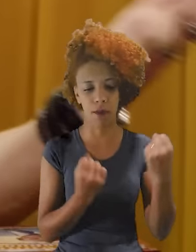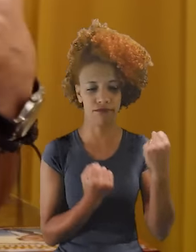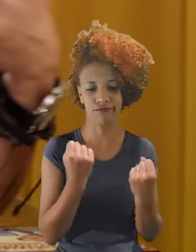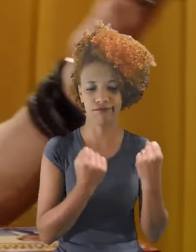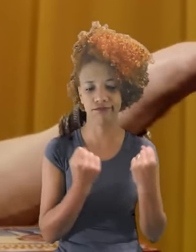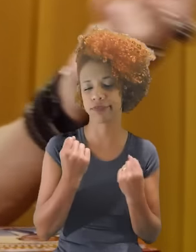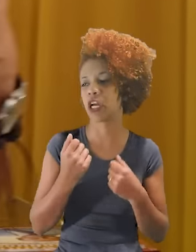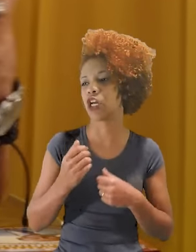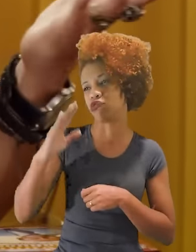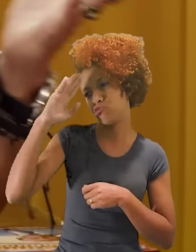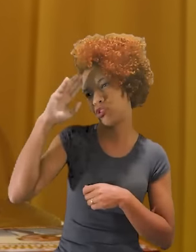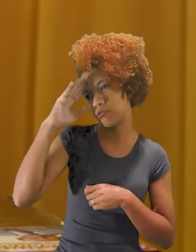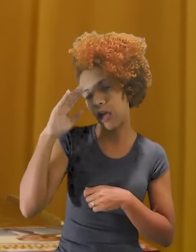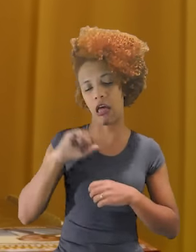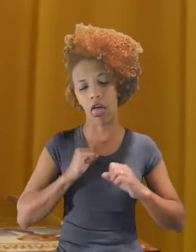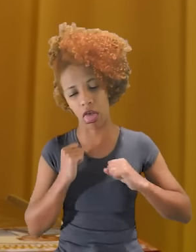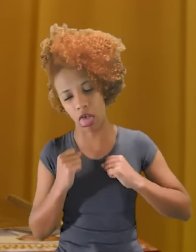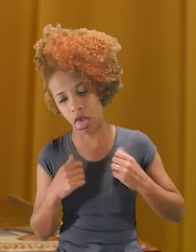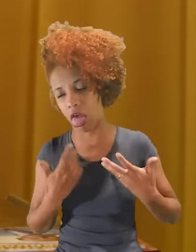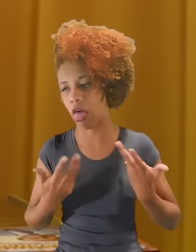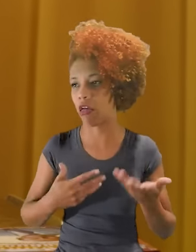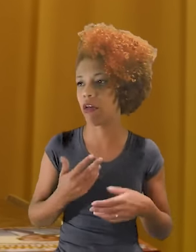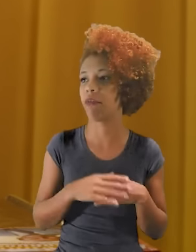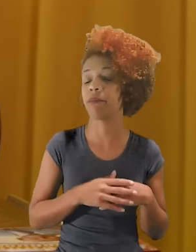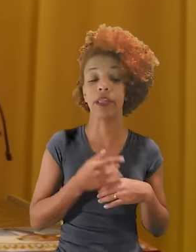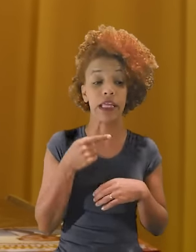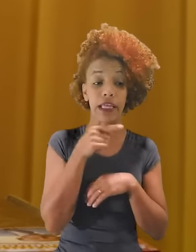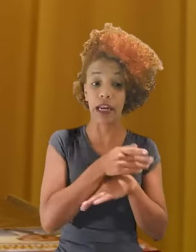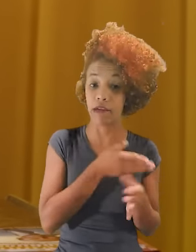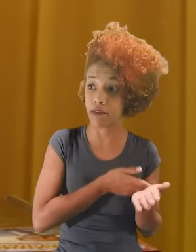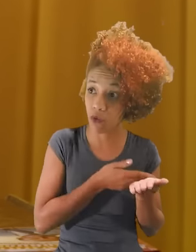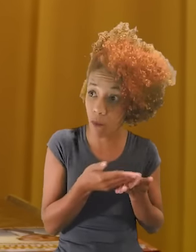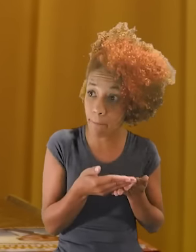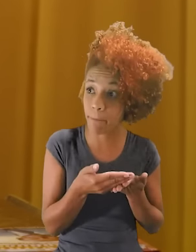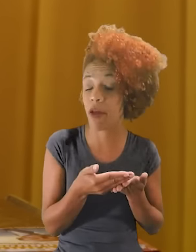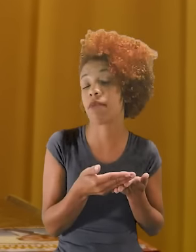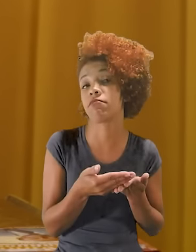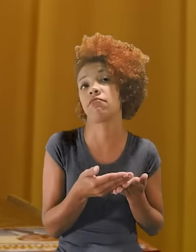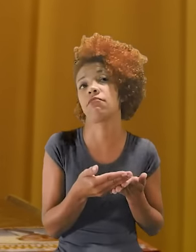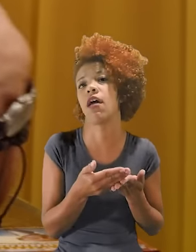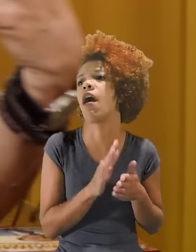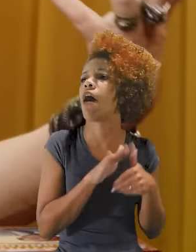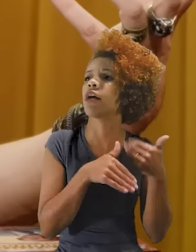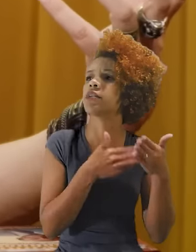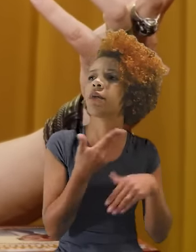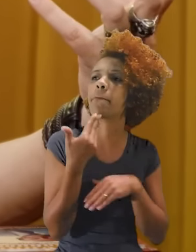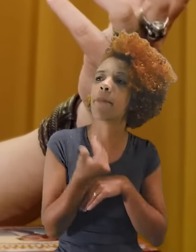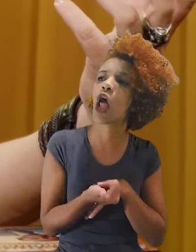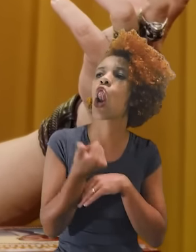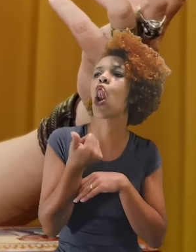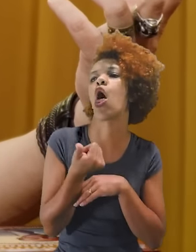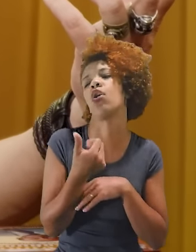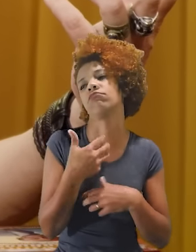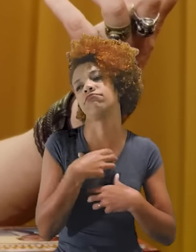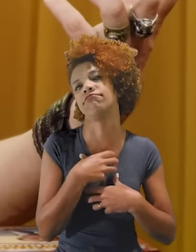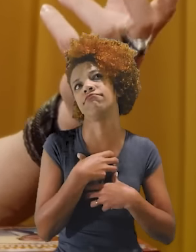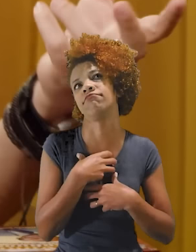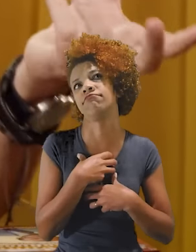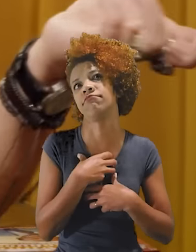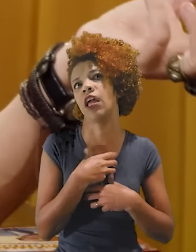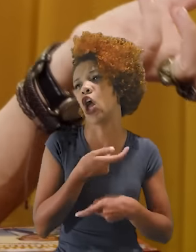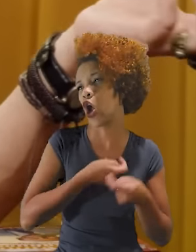de soldados e tal, feridos, etc e tal. E ele foi para lá e lá que ele começa a desenvolver melhor esse lado, digamos